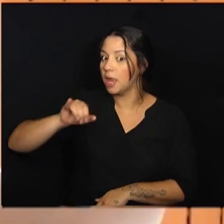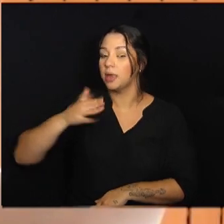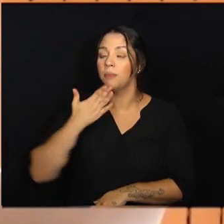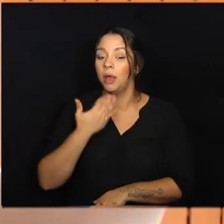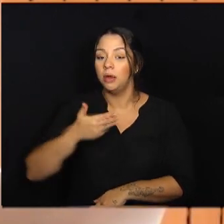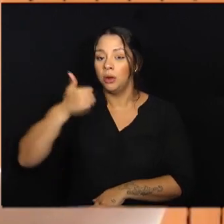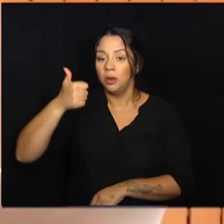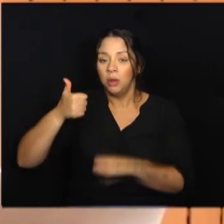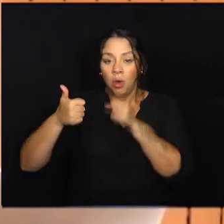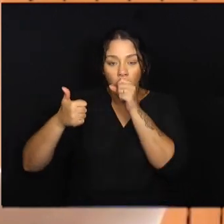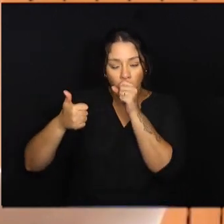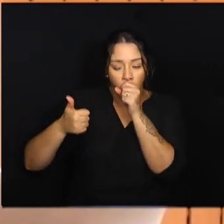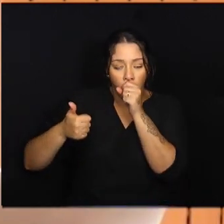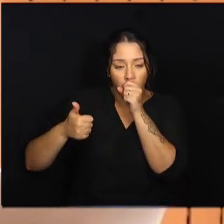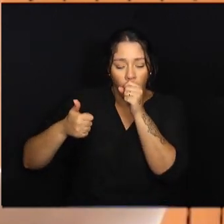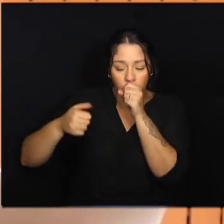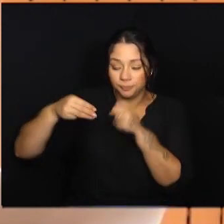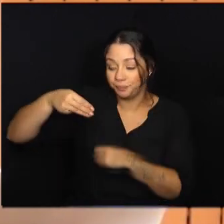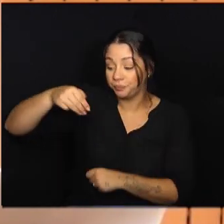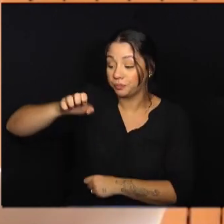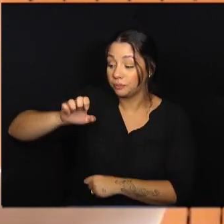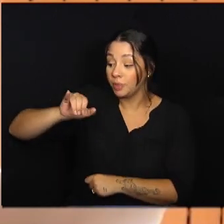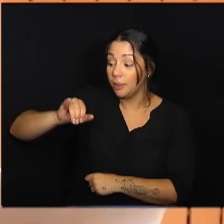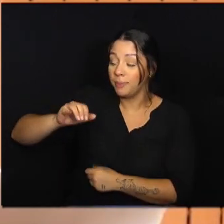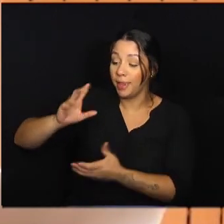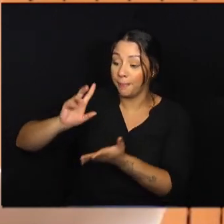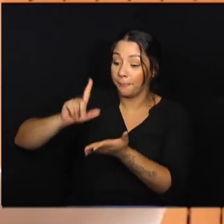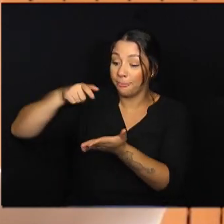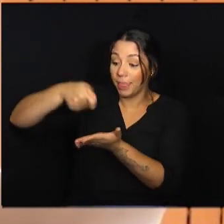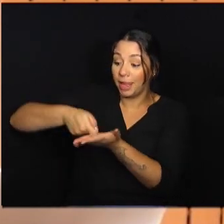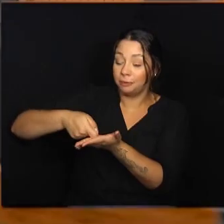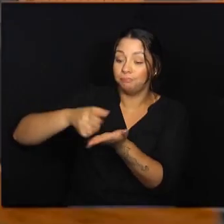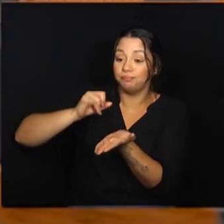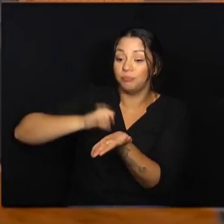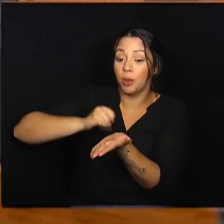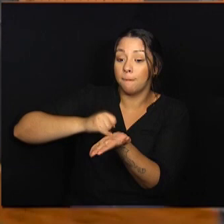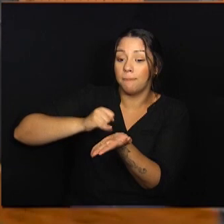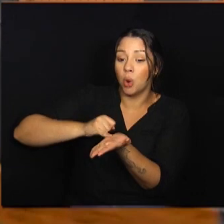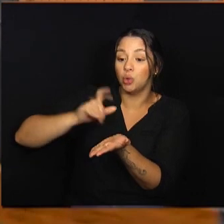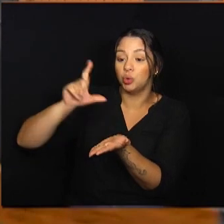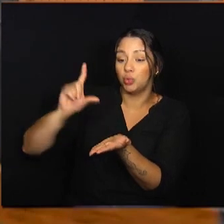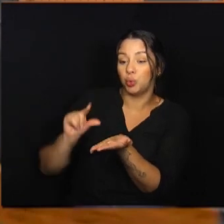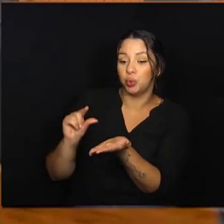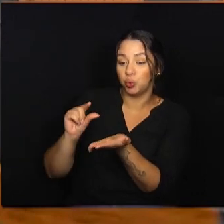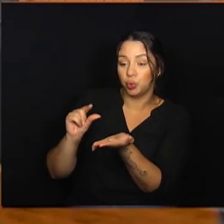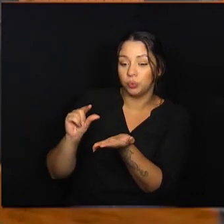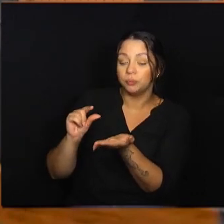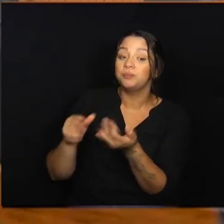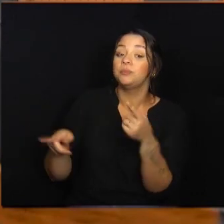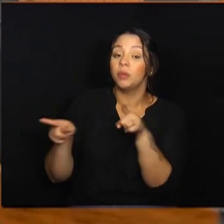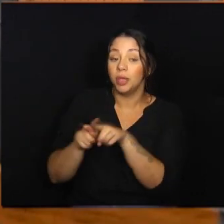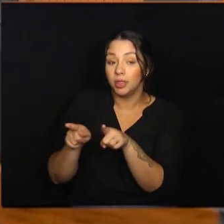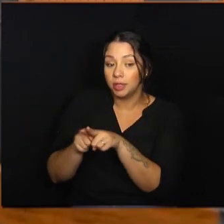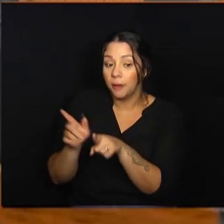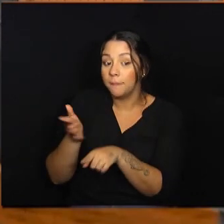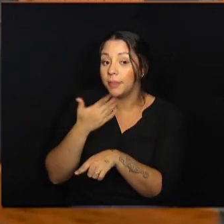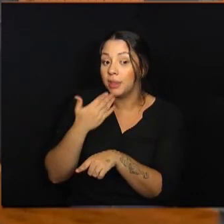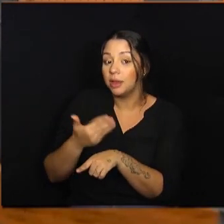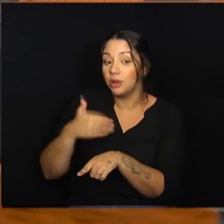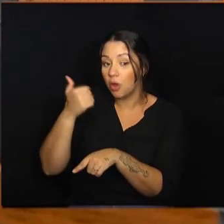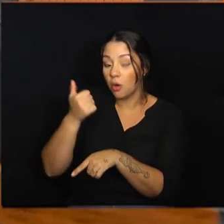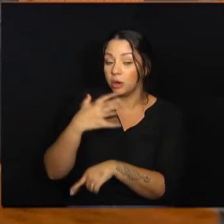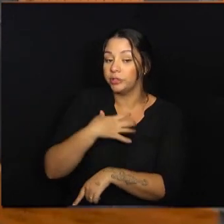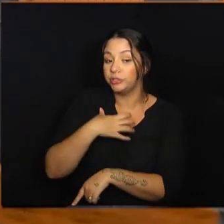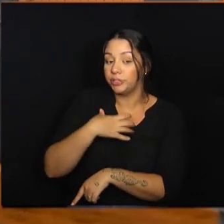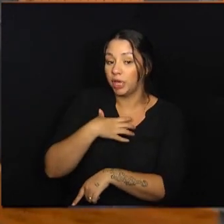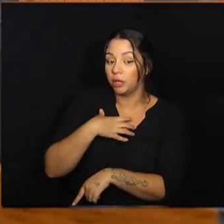MEI paga muito menos imposto e, inclusive, ajuda a pessoa a ir juntando condições de se aposentar no futuro, né?